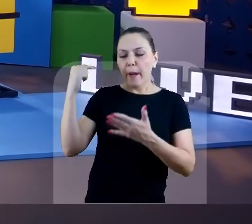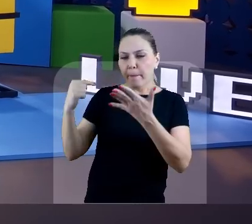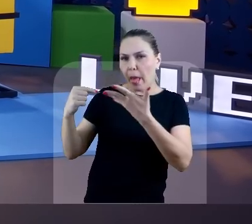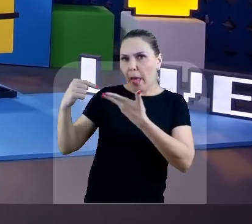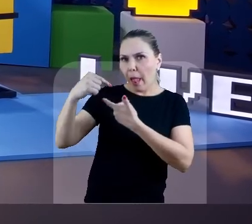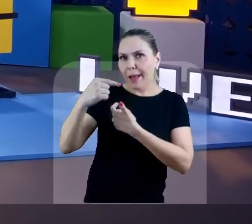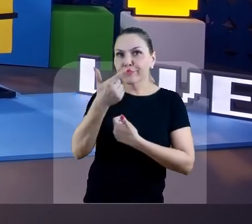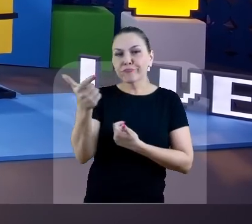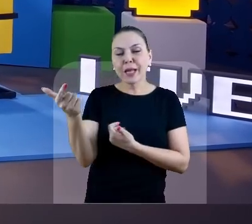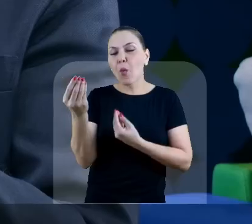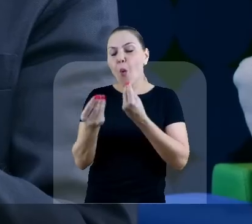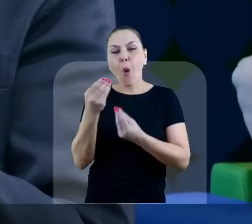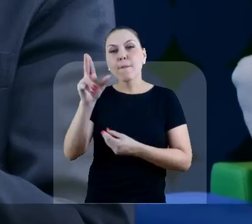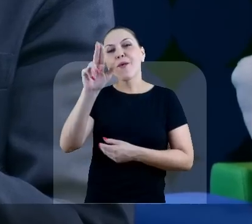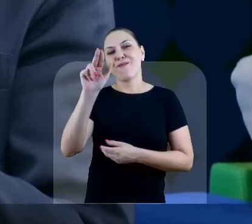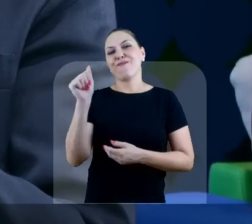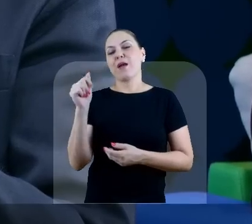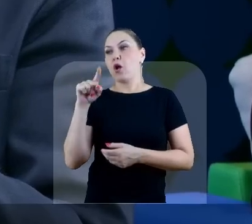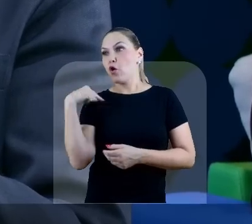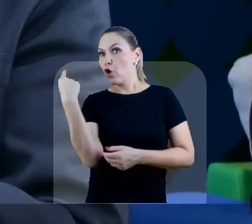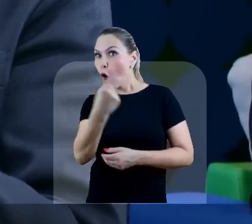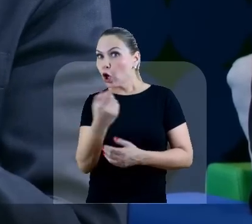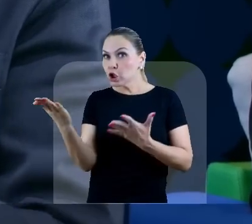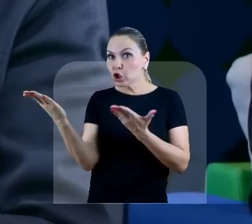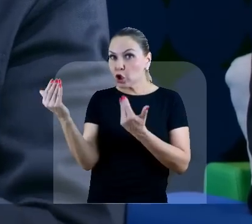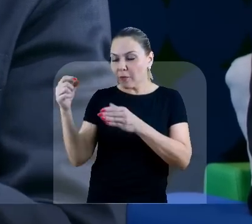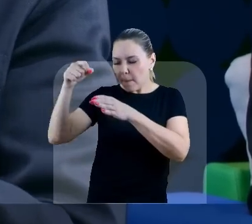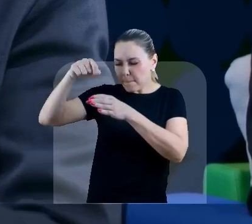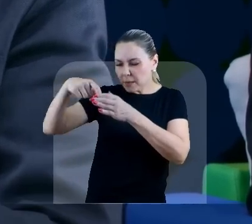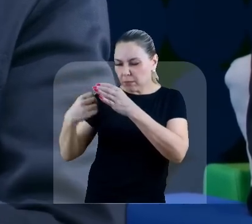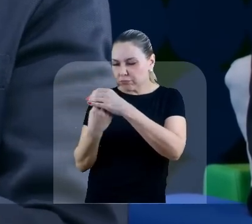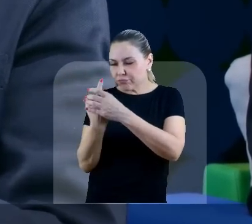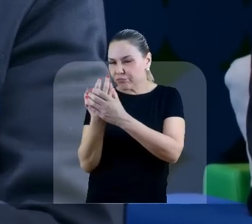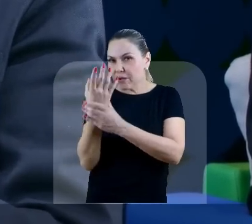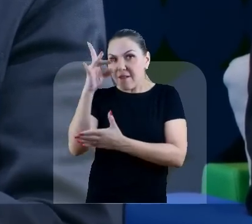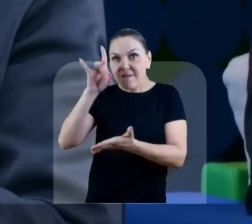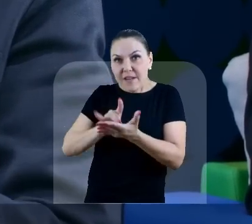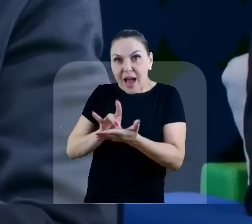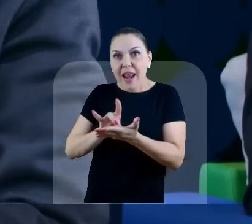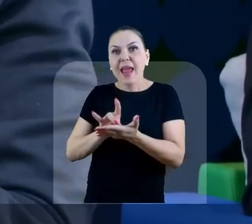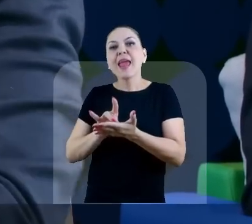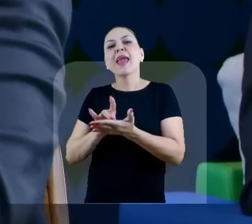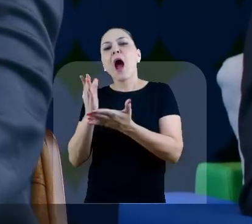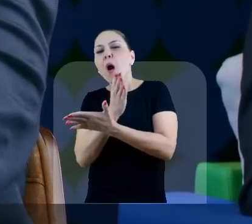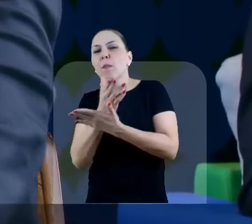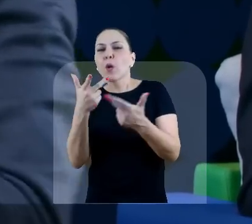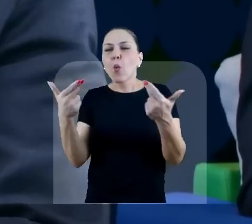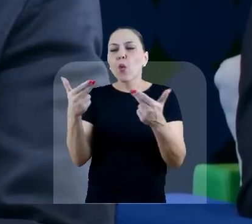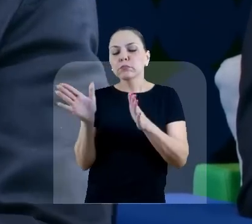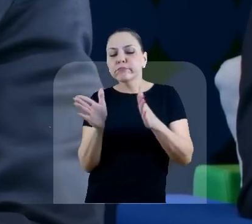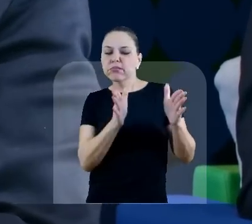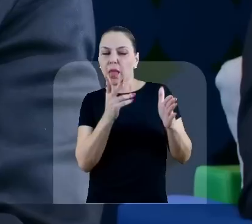diz que a culpa é dele. Se nós, a juventude, plantar para valer, deixar um pouquinho certas coisas de